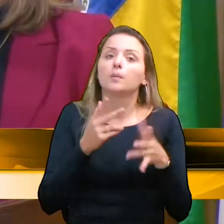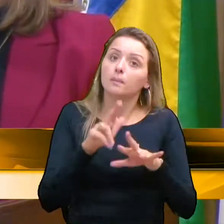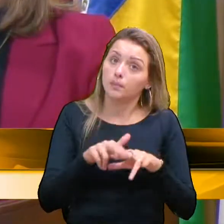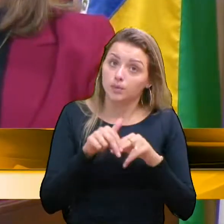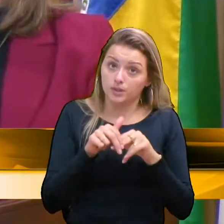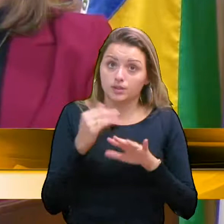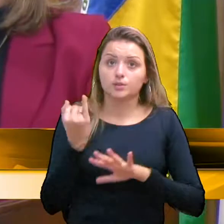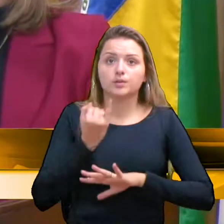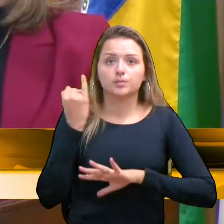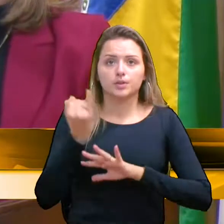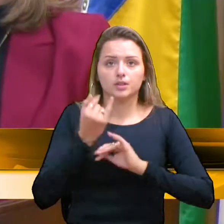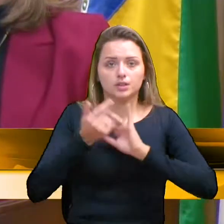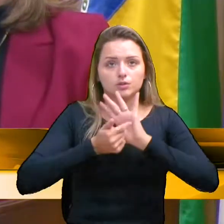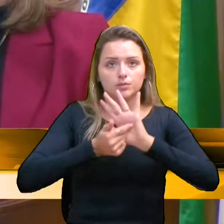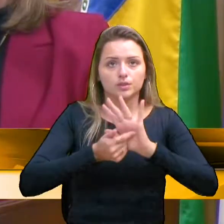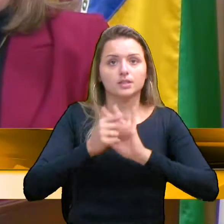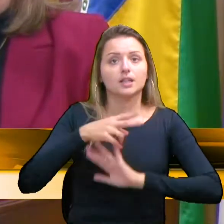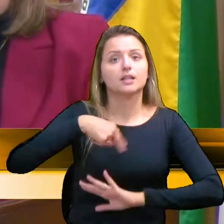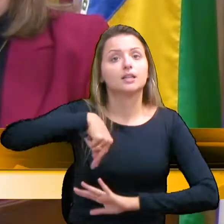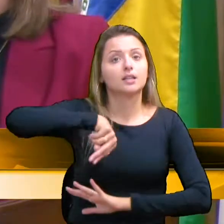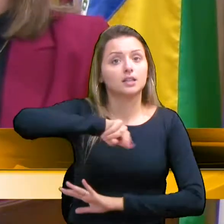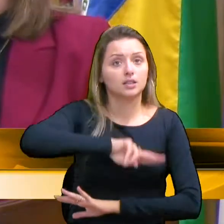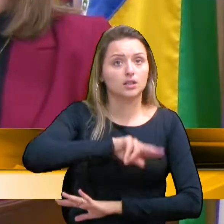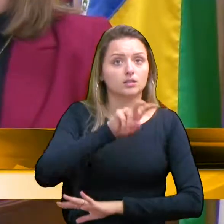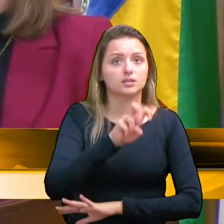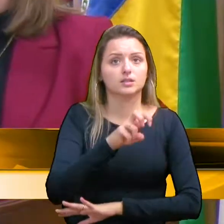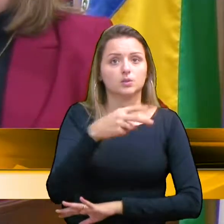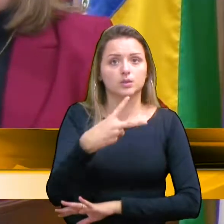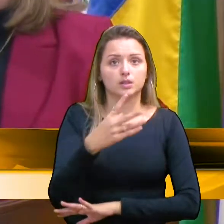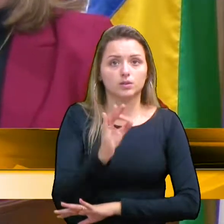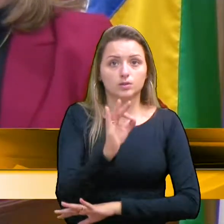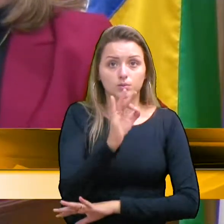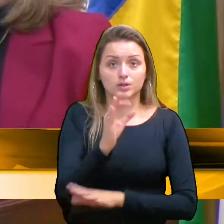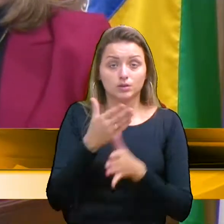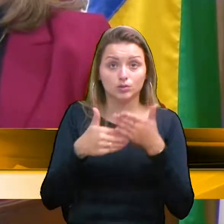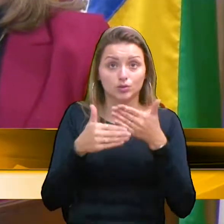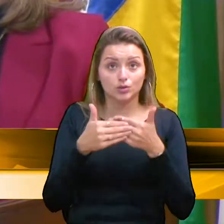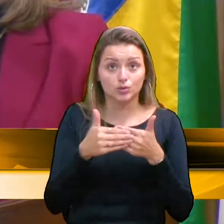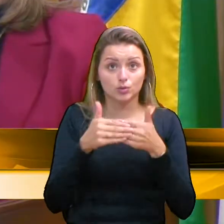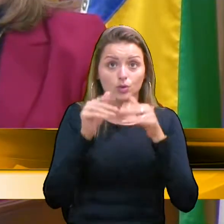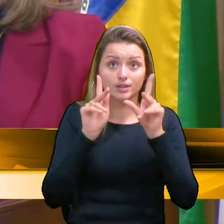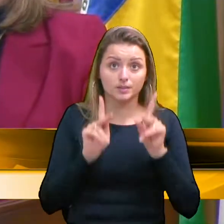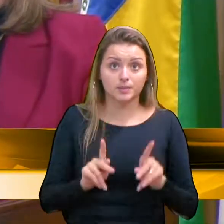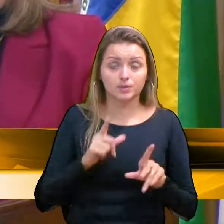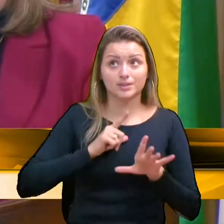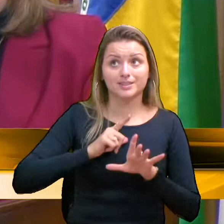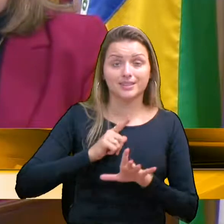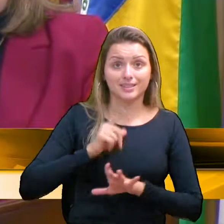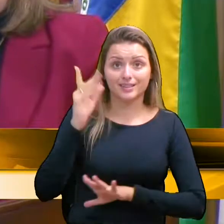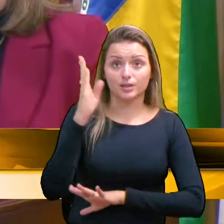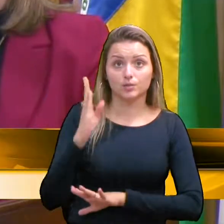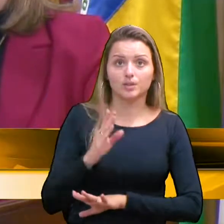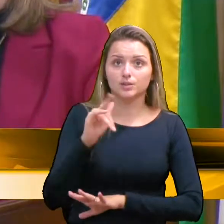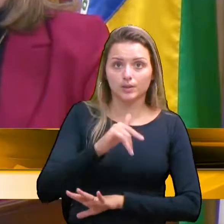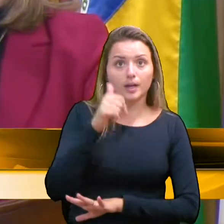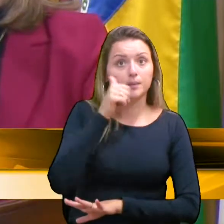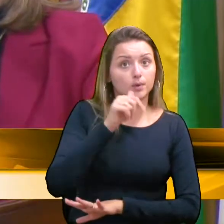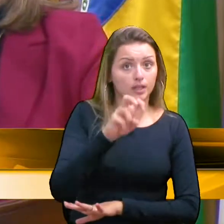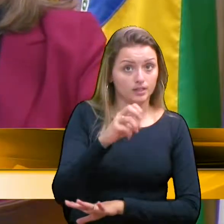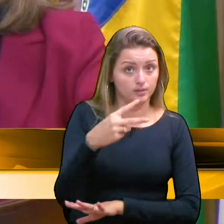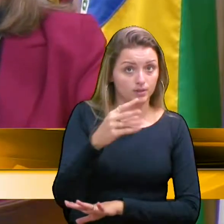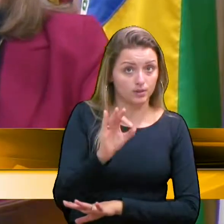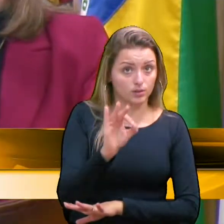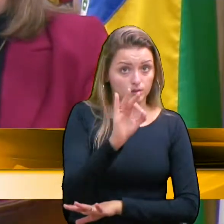importante dizer que nós somos 52% da população brasileira. O eleitorado brasileiro, ele é